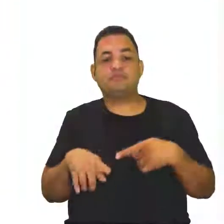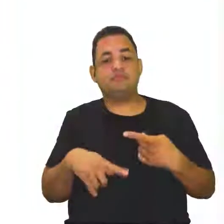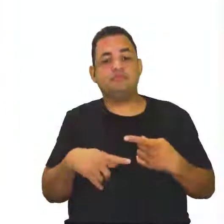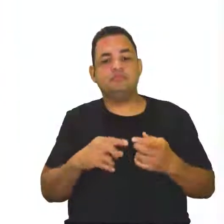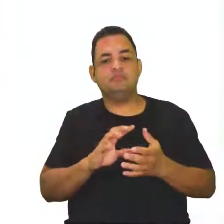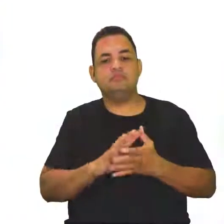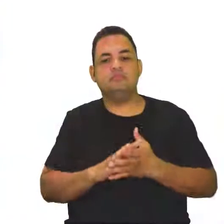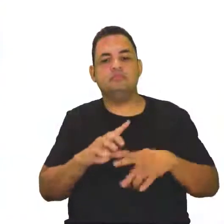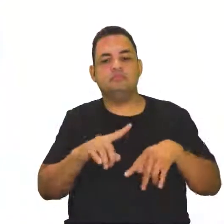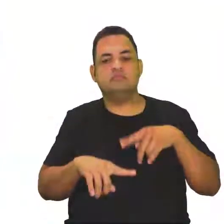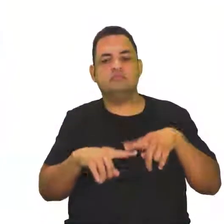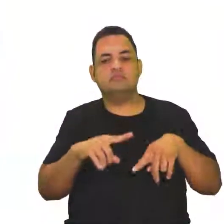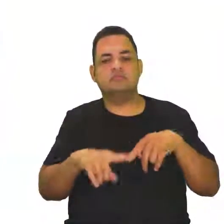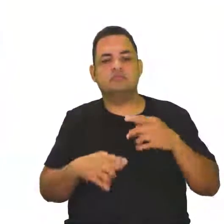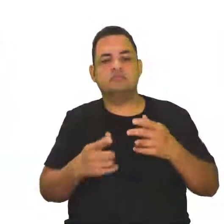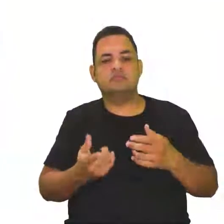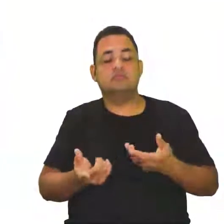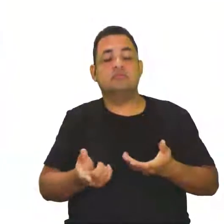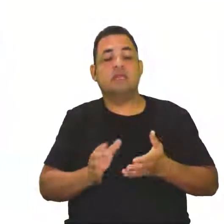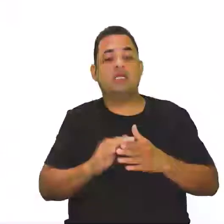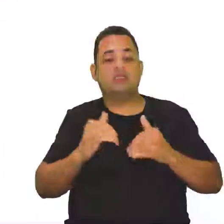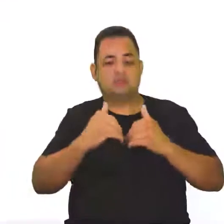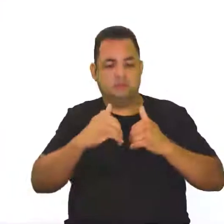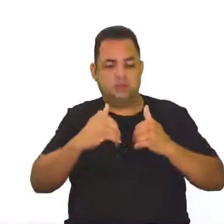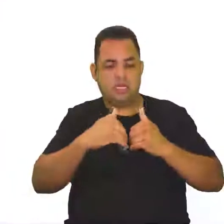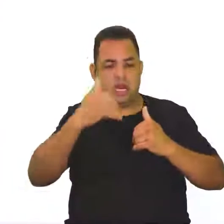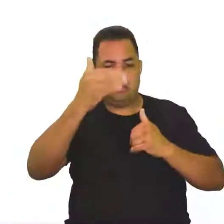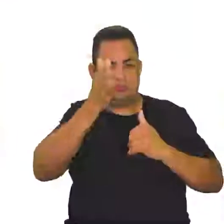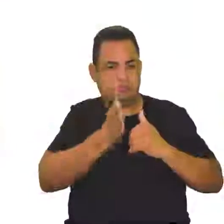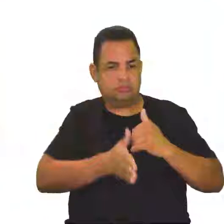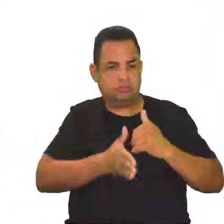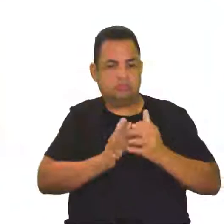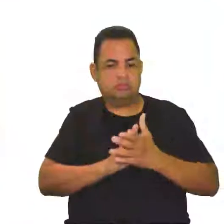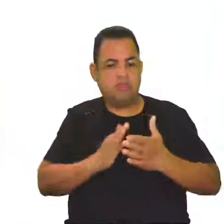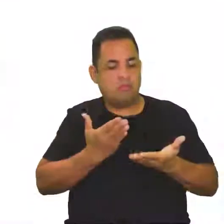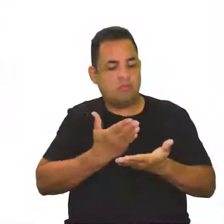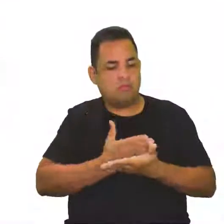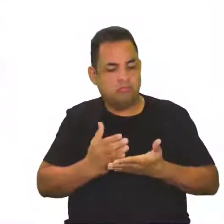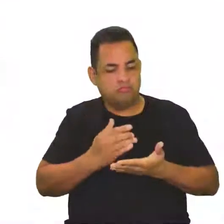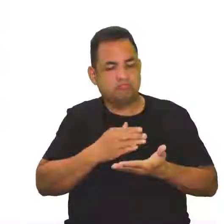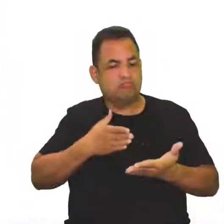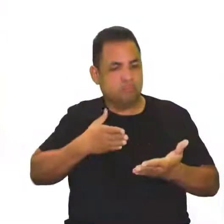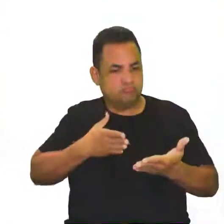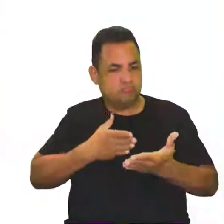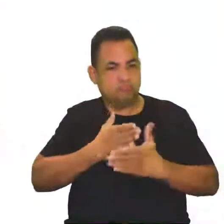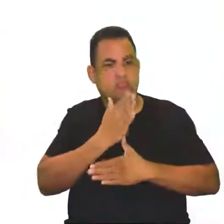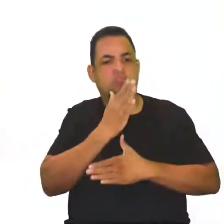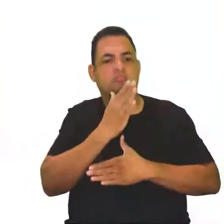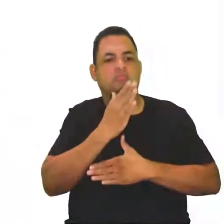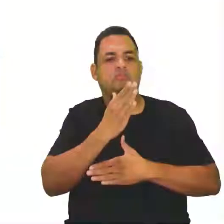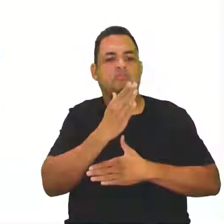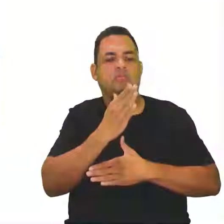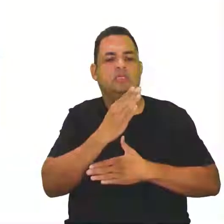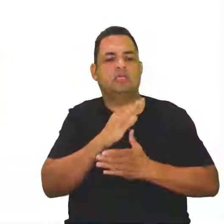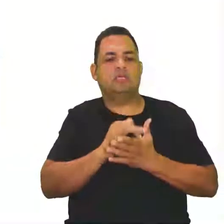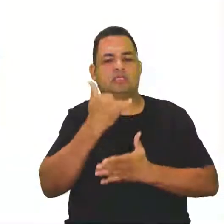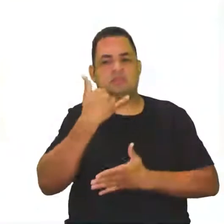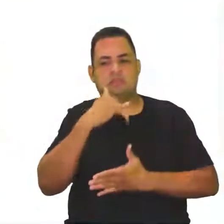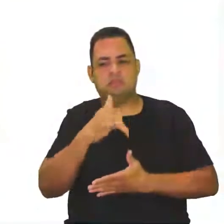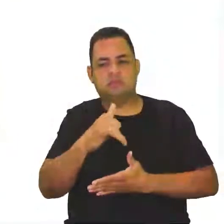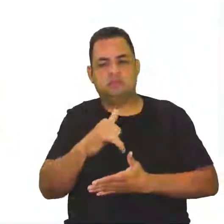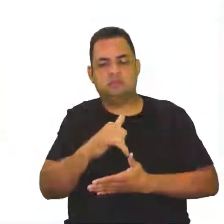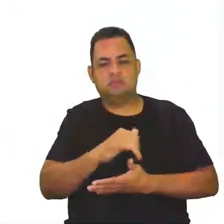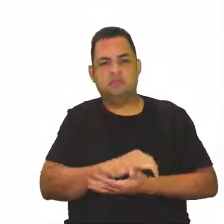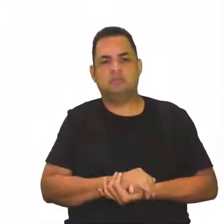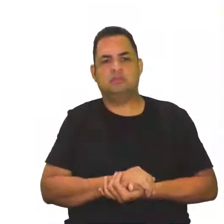consequência, o material que antes era isolante passa a ser condutor. Então, o que ele está